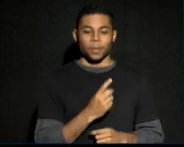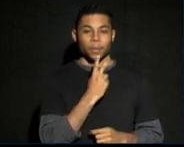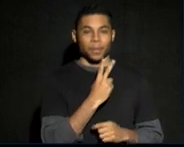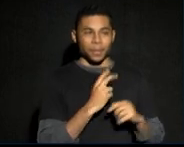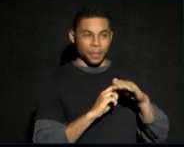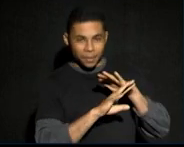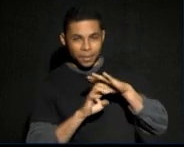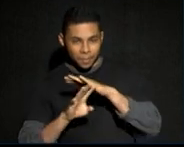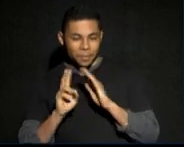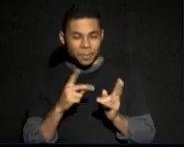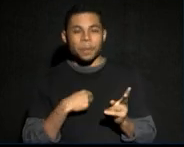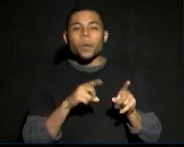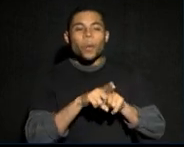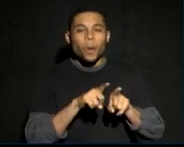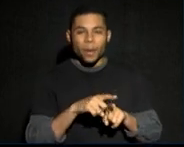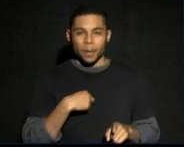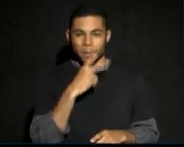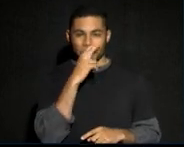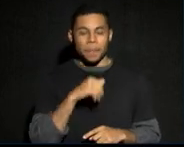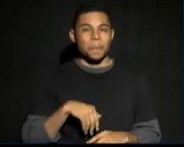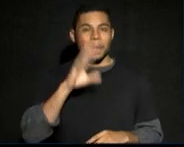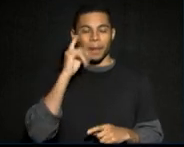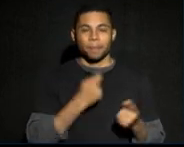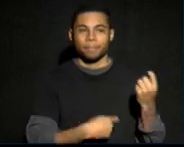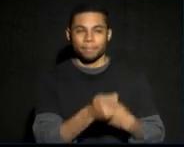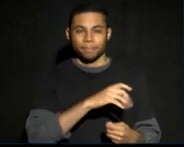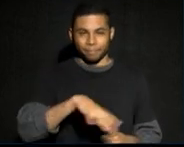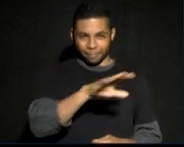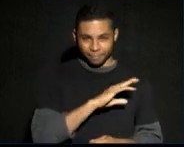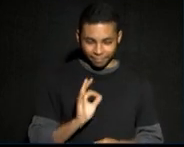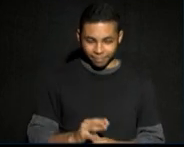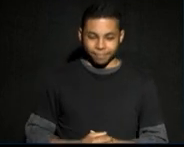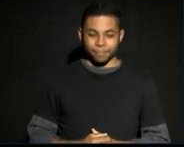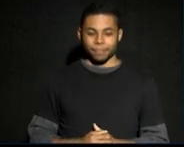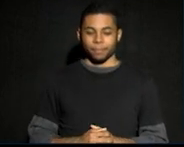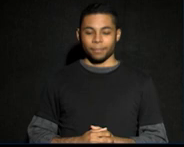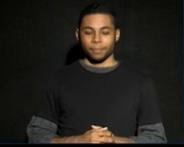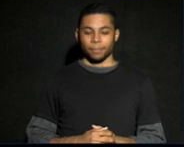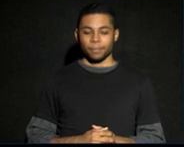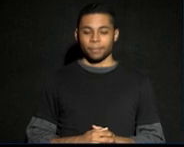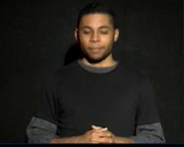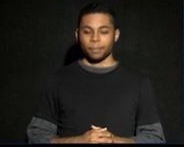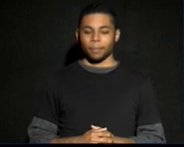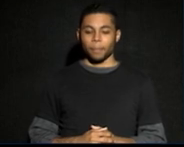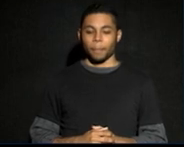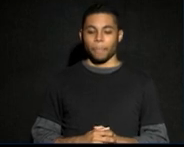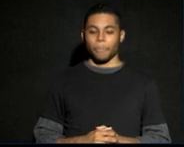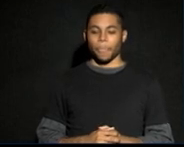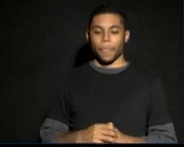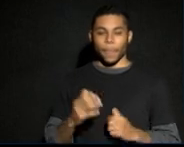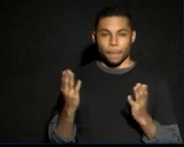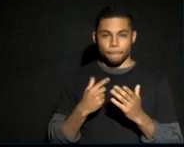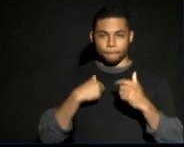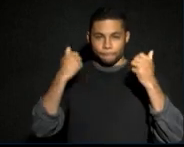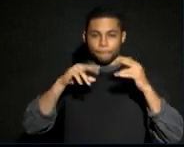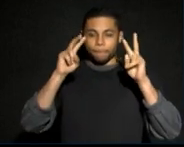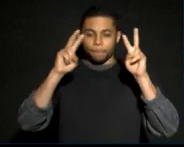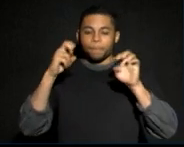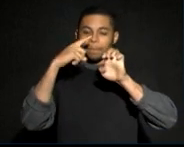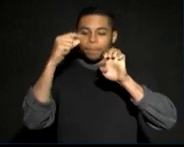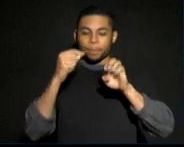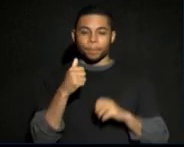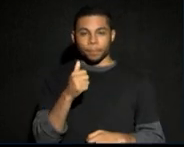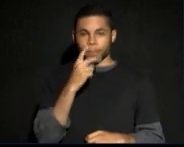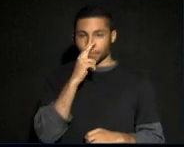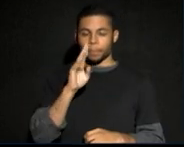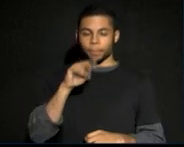tô precisando desse Shopping financeiro para as mulheres na casa a falar que empreendedores morango